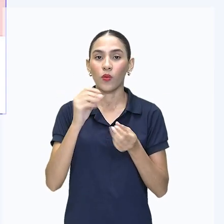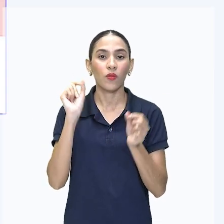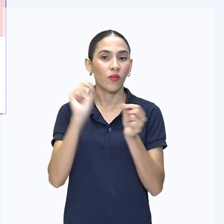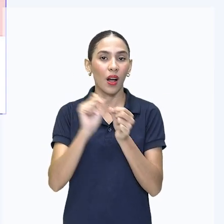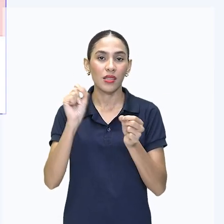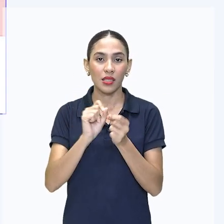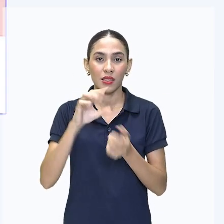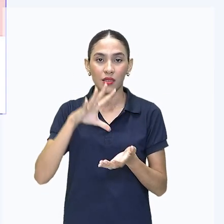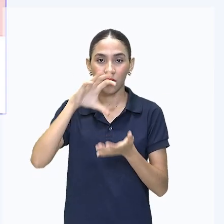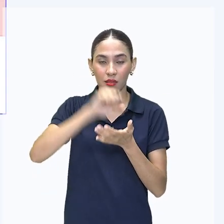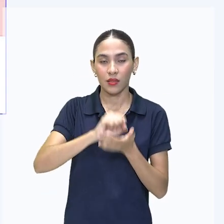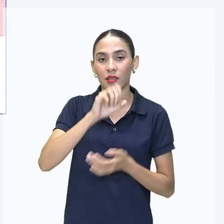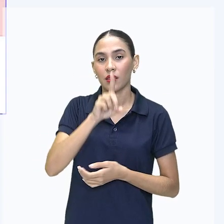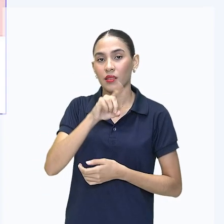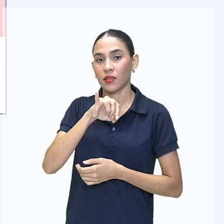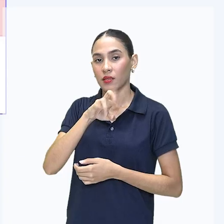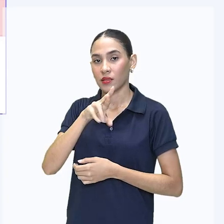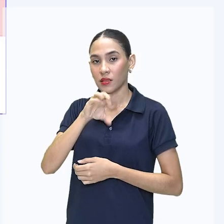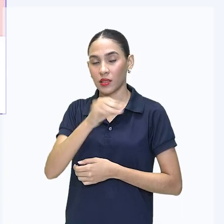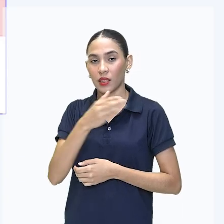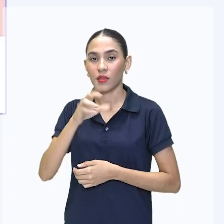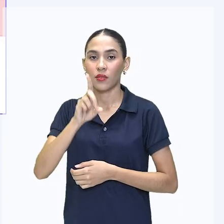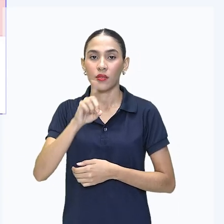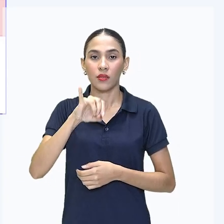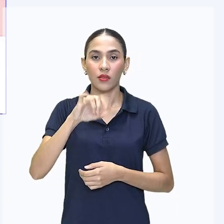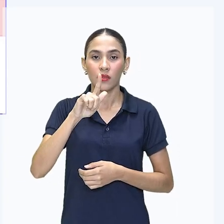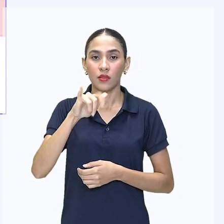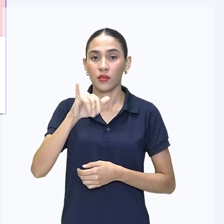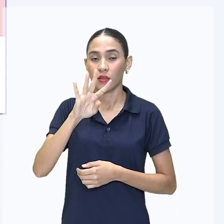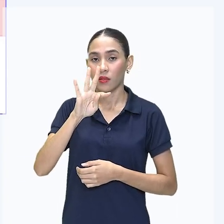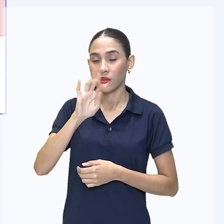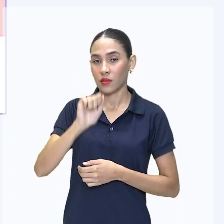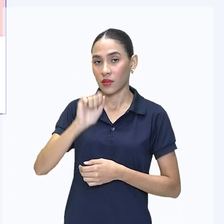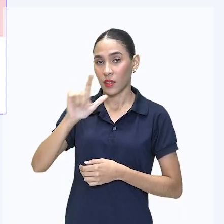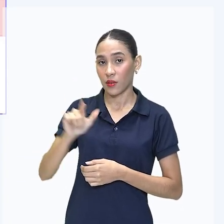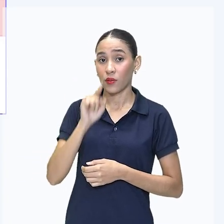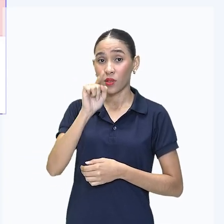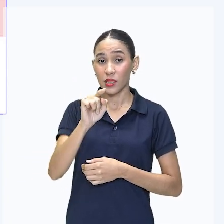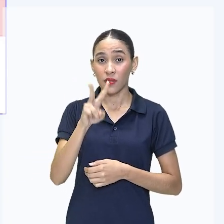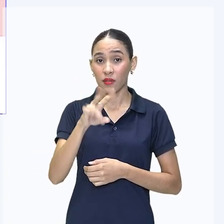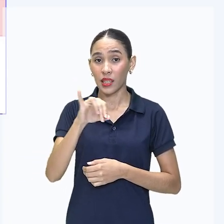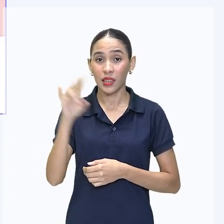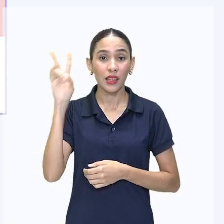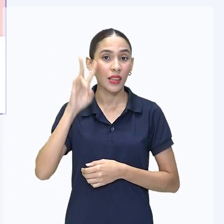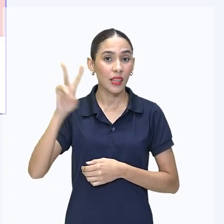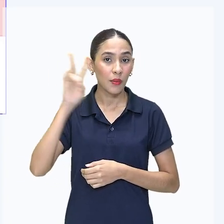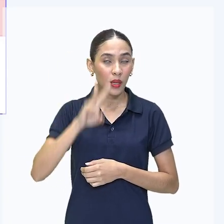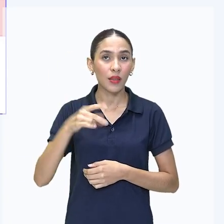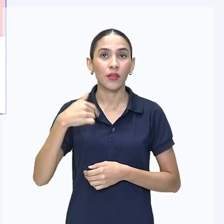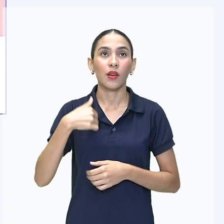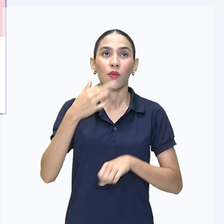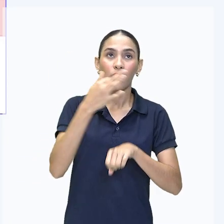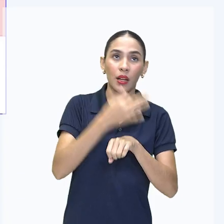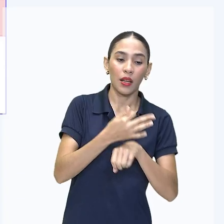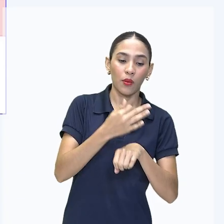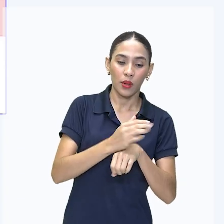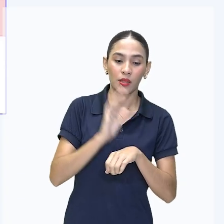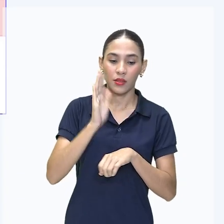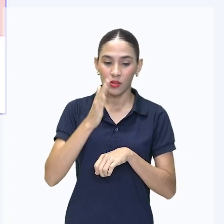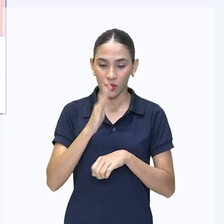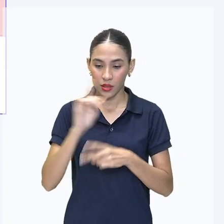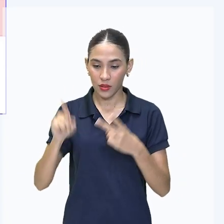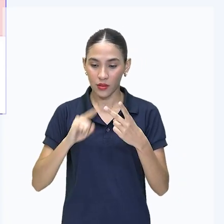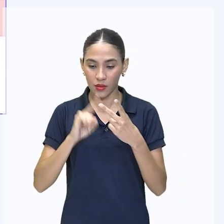esse cadastramento no diário digital. A gente vai dar essa pincelada aqui agora, né? E aí vocês vão lembrando, né? Olha só, já foi frequência, já foi objeto